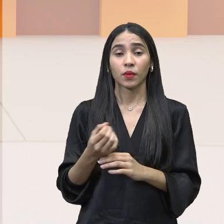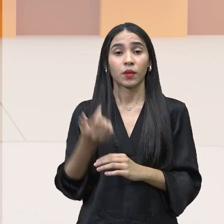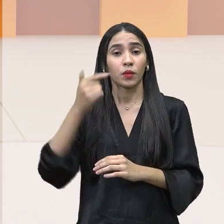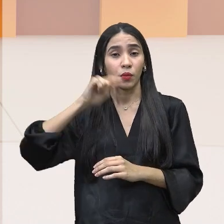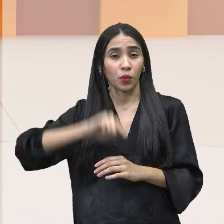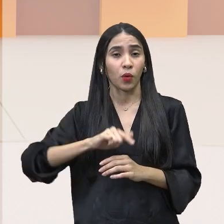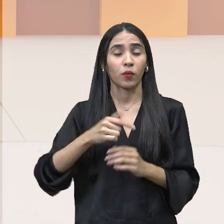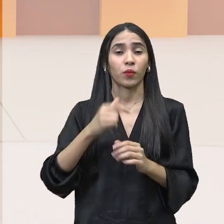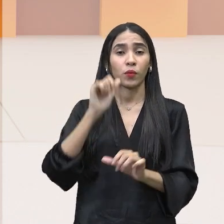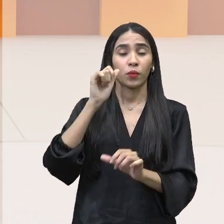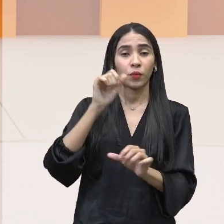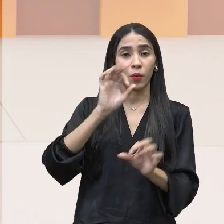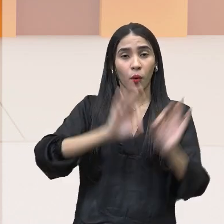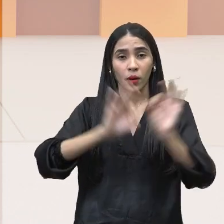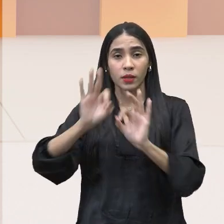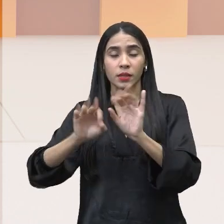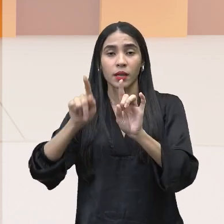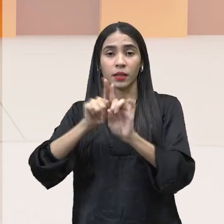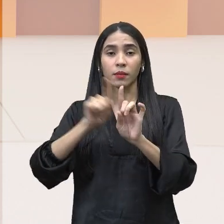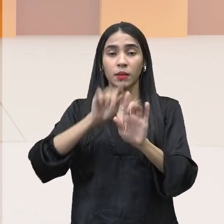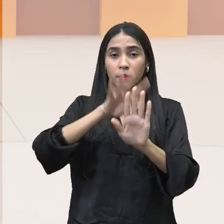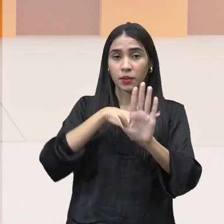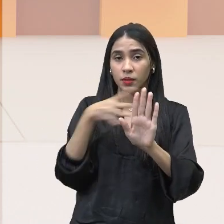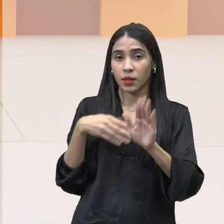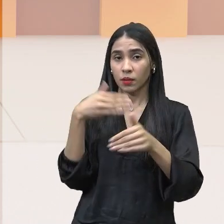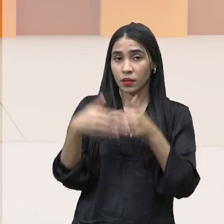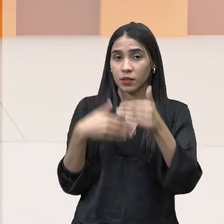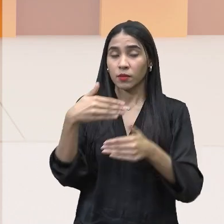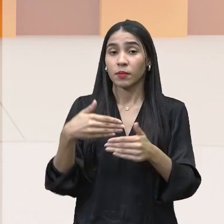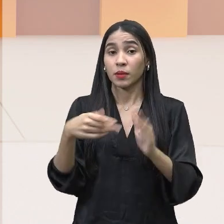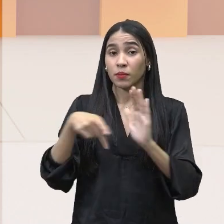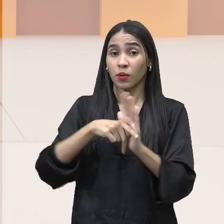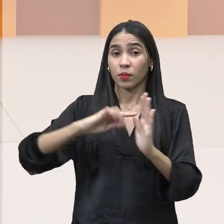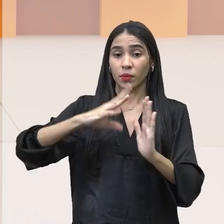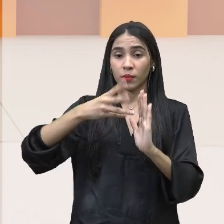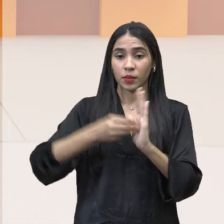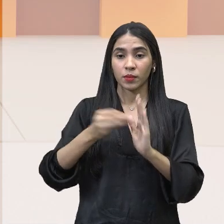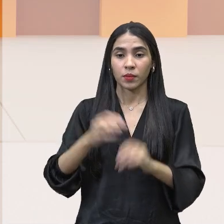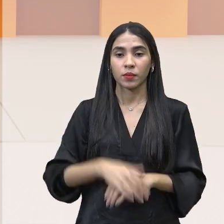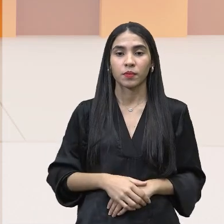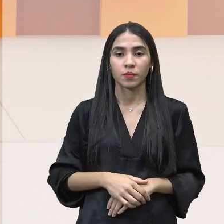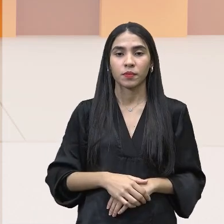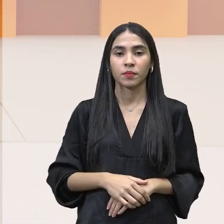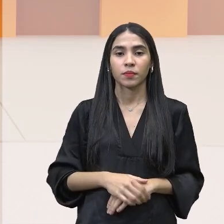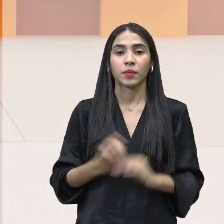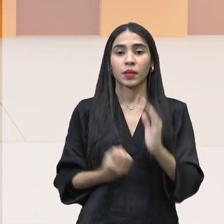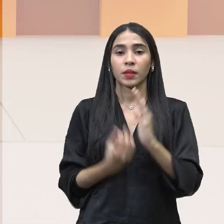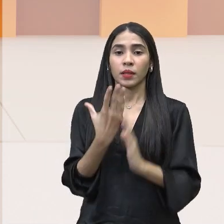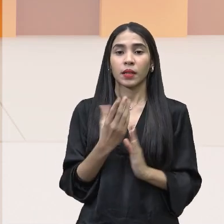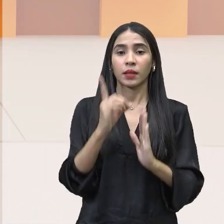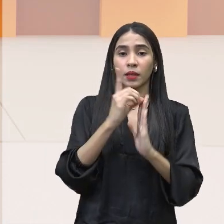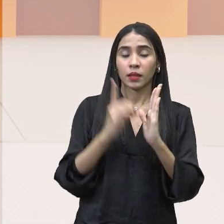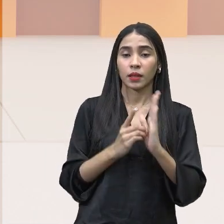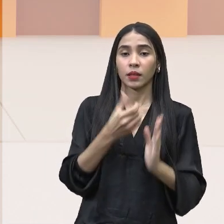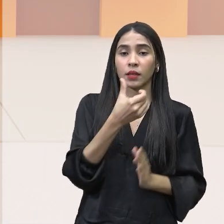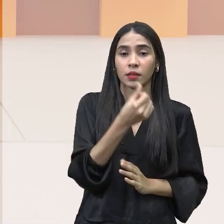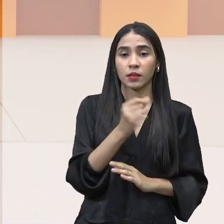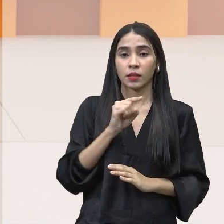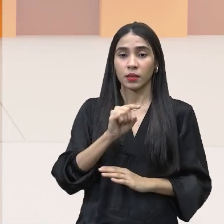reorganizar e planejar o desenvolvimento da Amazônia. Estamos aí, foi criado pelo decreto